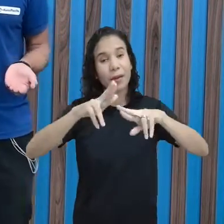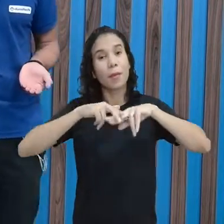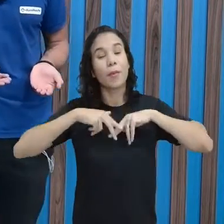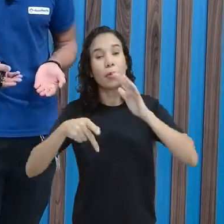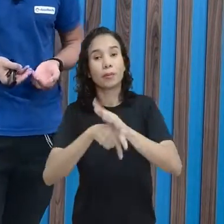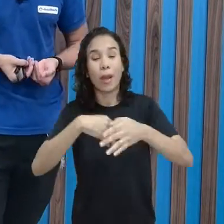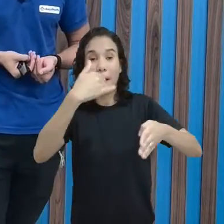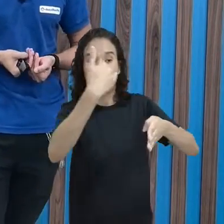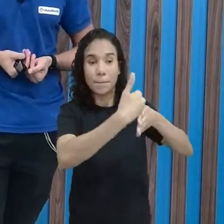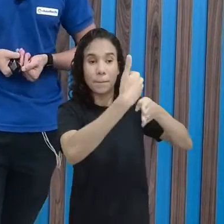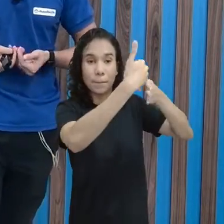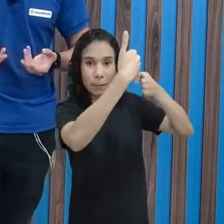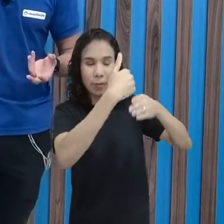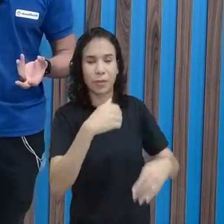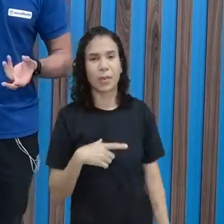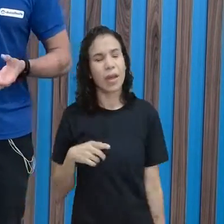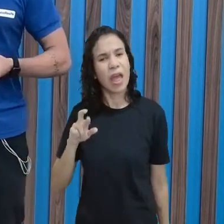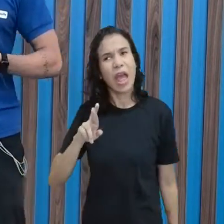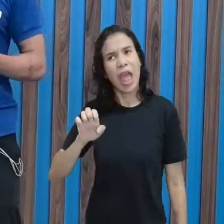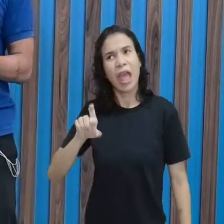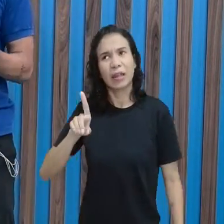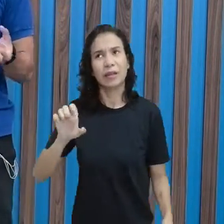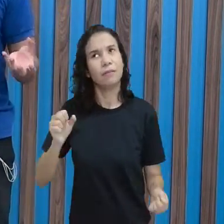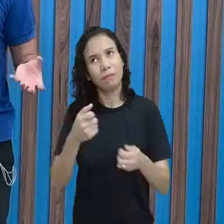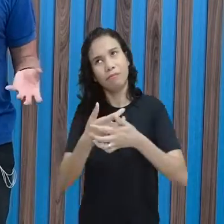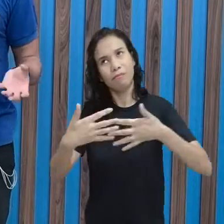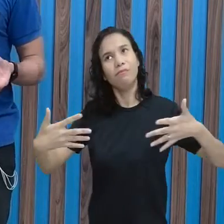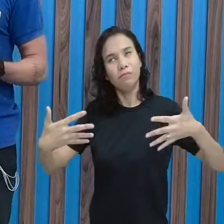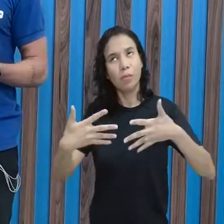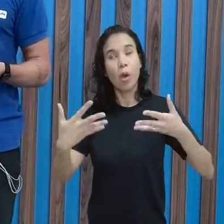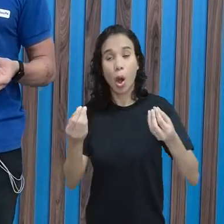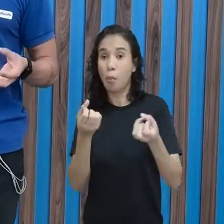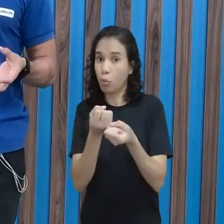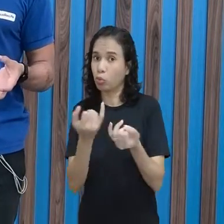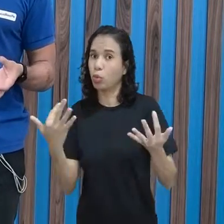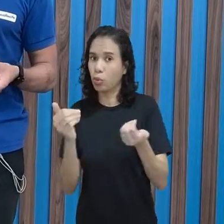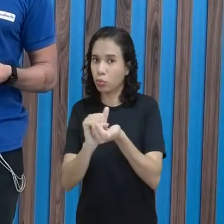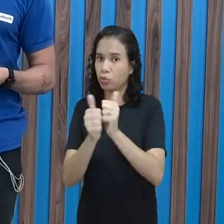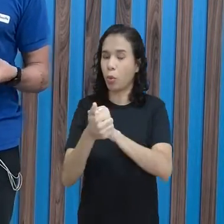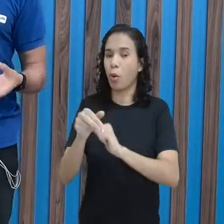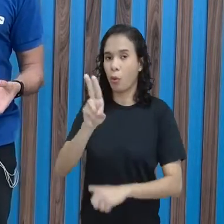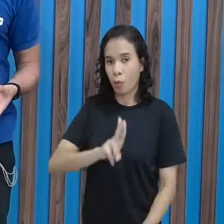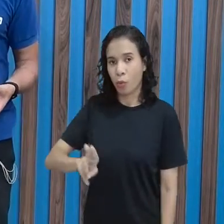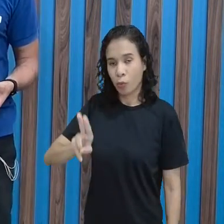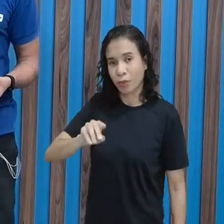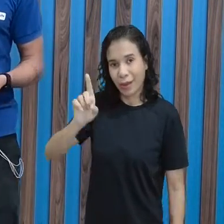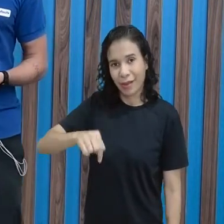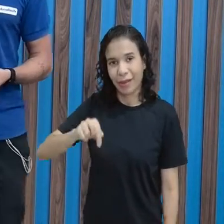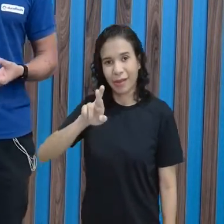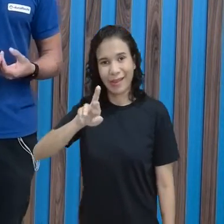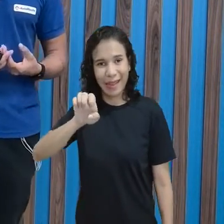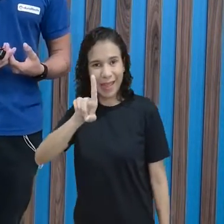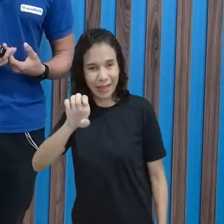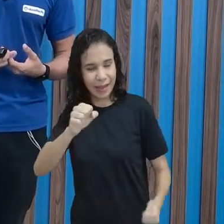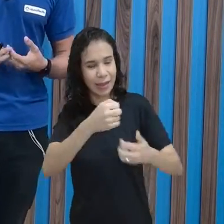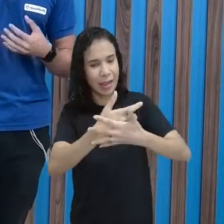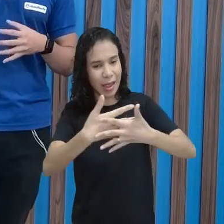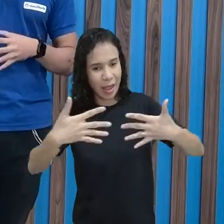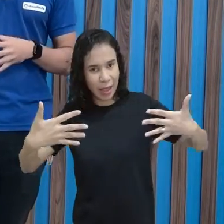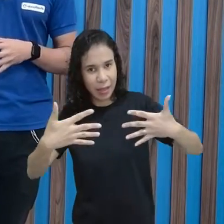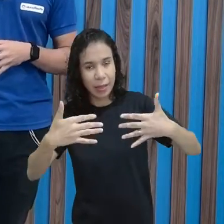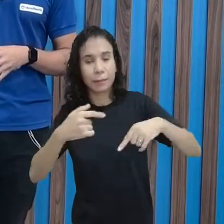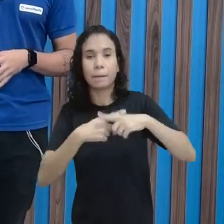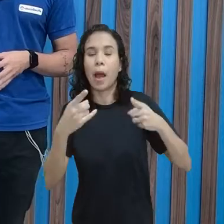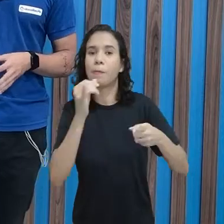parede, né? Porque a gente fala tanto de rede, porque a maioria dos esportes dessa classificação são de rede. Mas, no